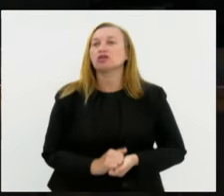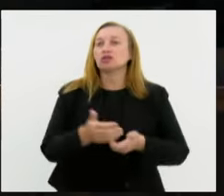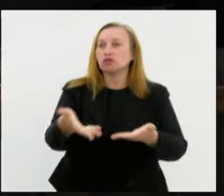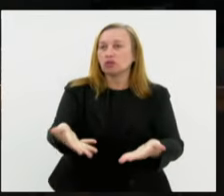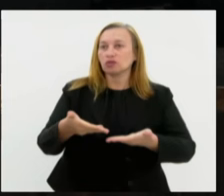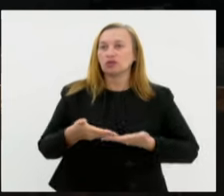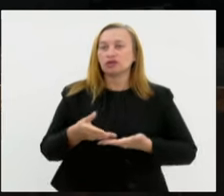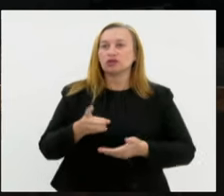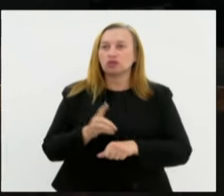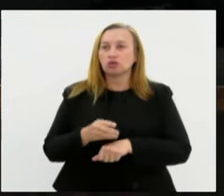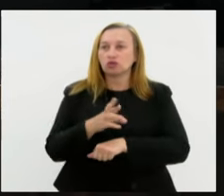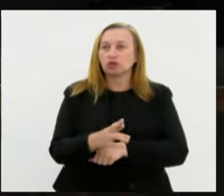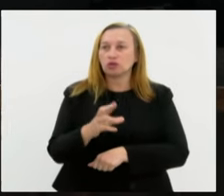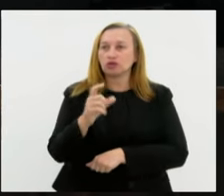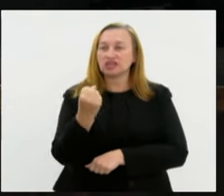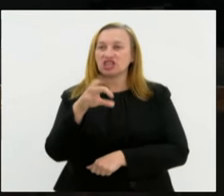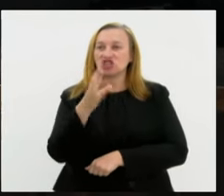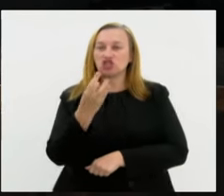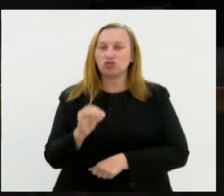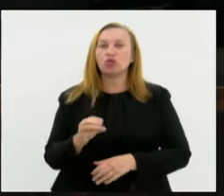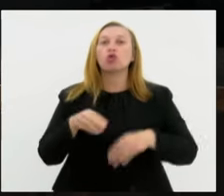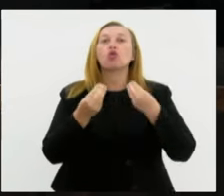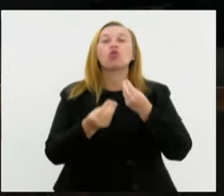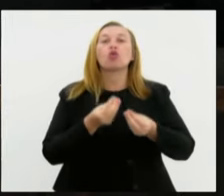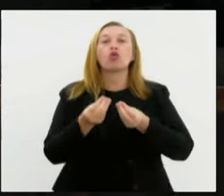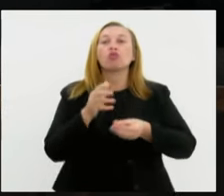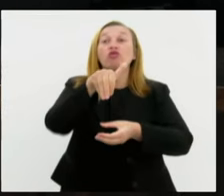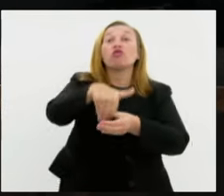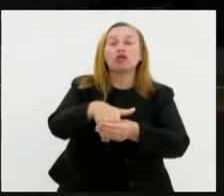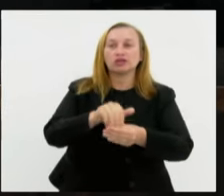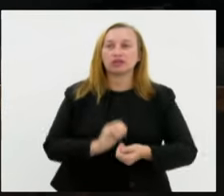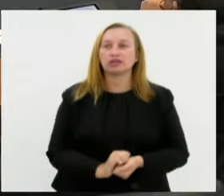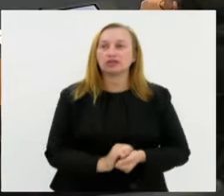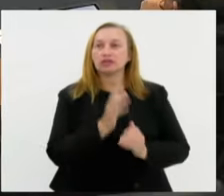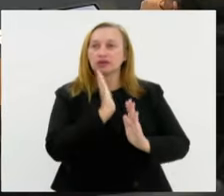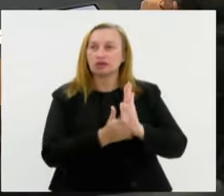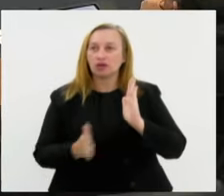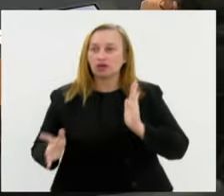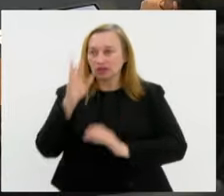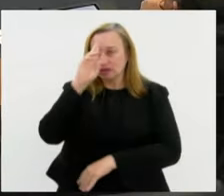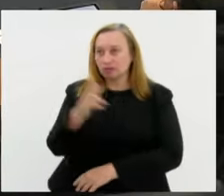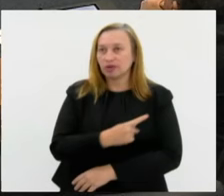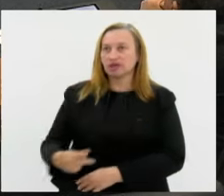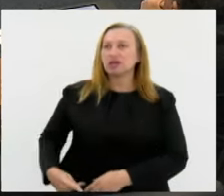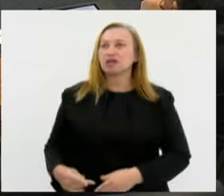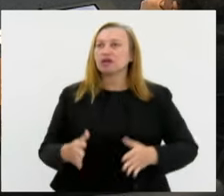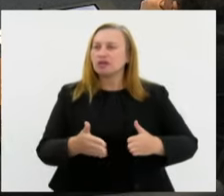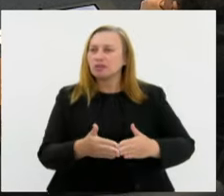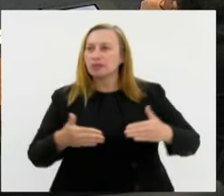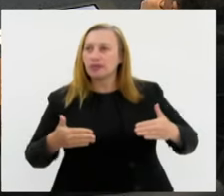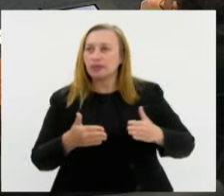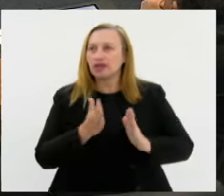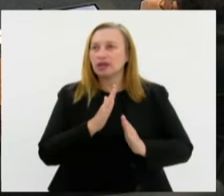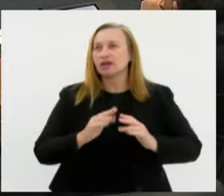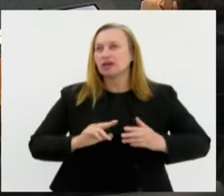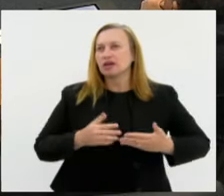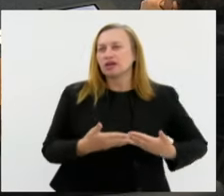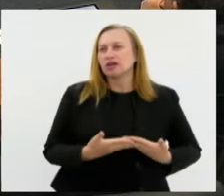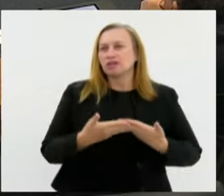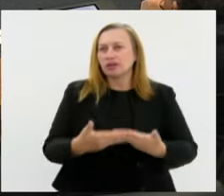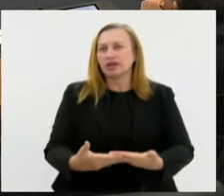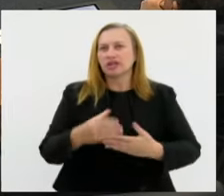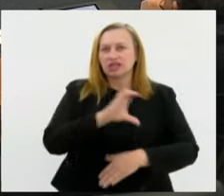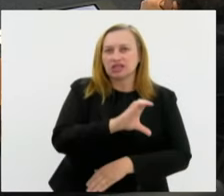doutor Serginho, como vota. Presidente, questão de ordem. Vossa Excelência permite o encaminhamento do voto da CCJ